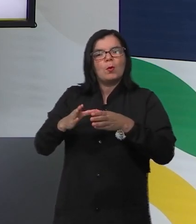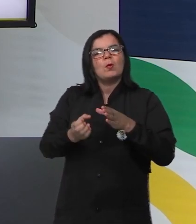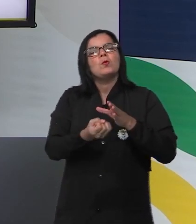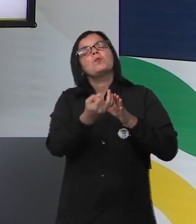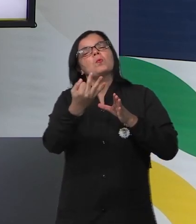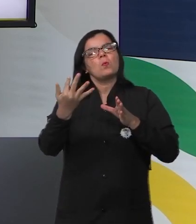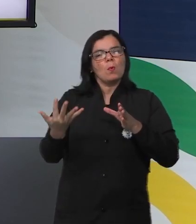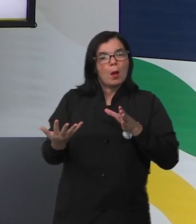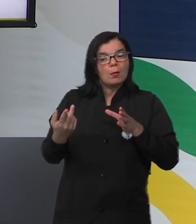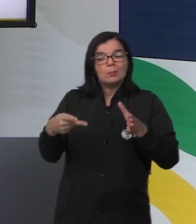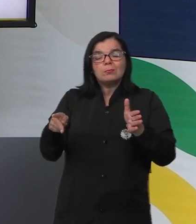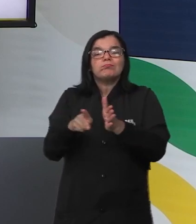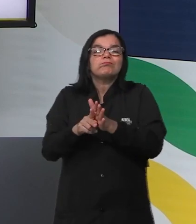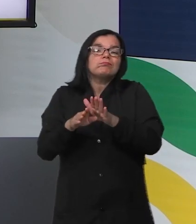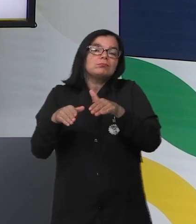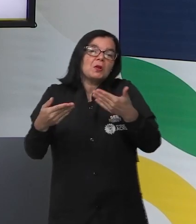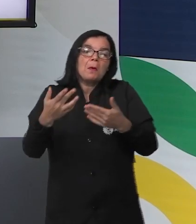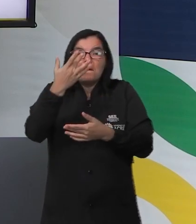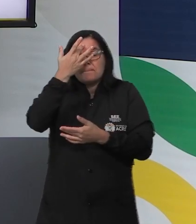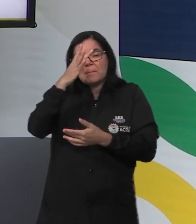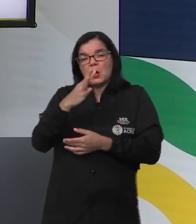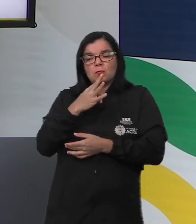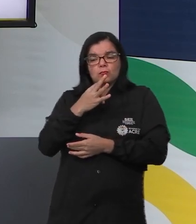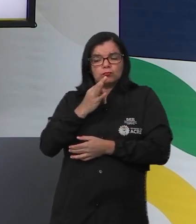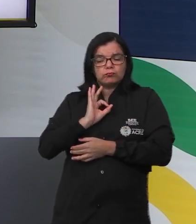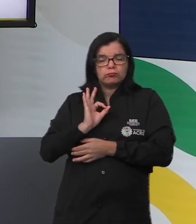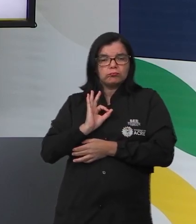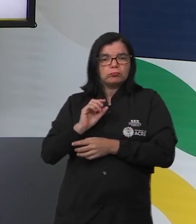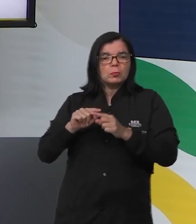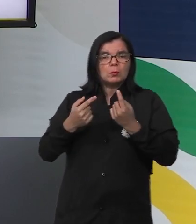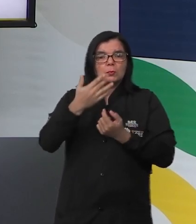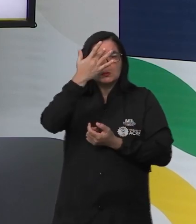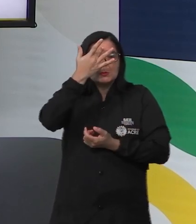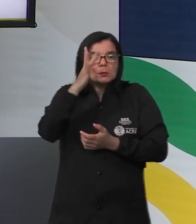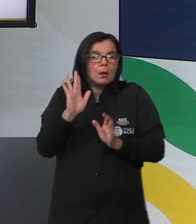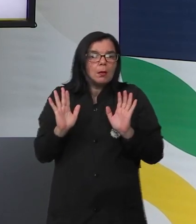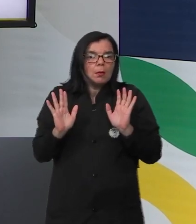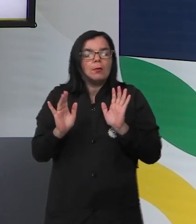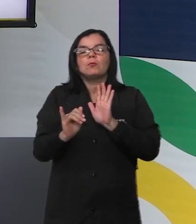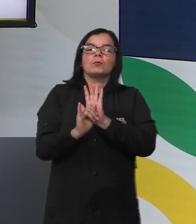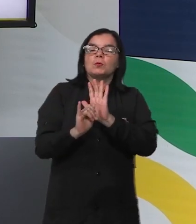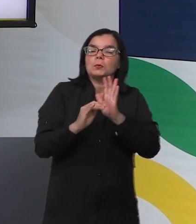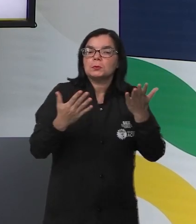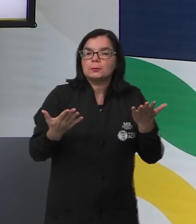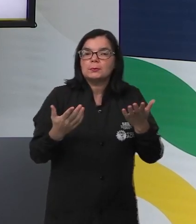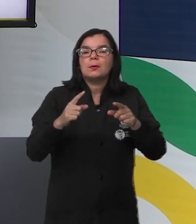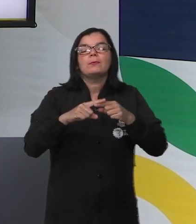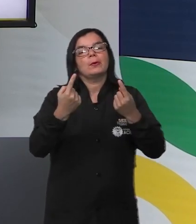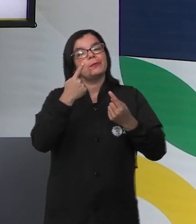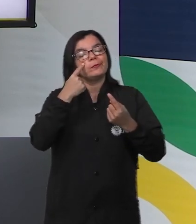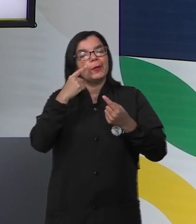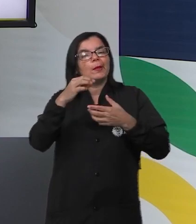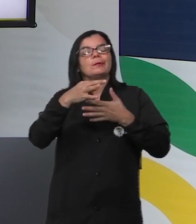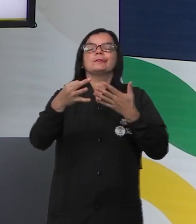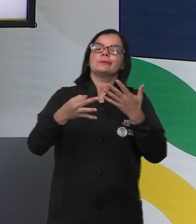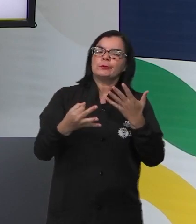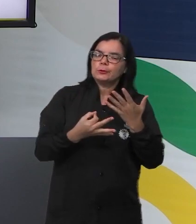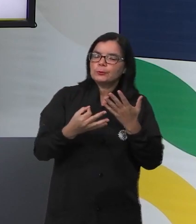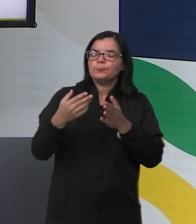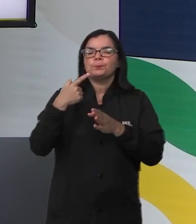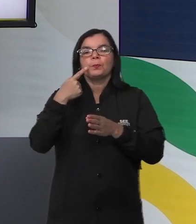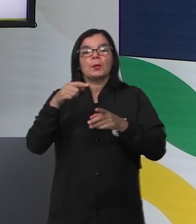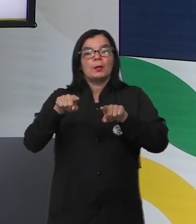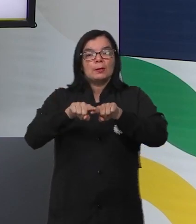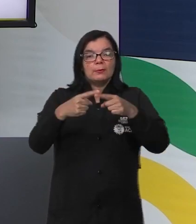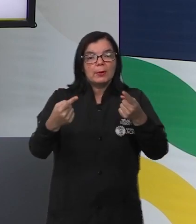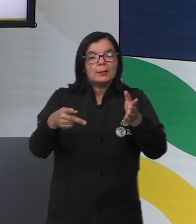esse grupo eu também faço parte, mas às vezes eu não me reconheço, eu não me identifico. Então vamos ver quais seriam os símbolos, quais seriam os direcionamentos que